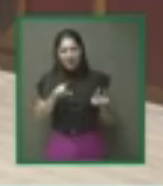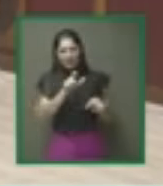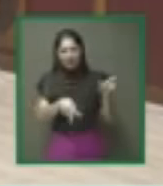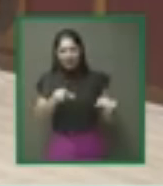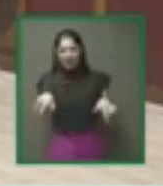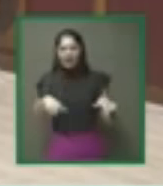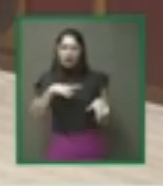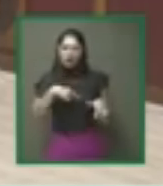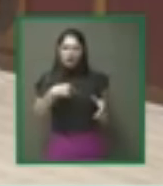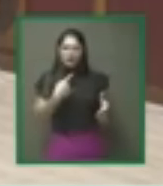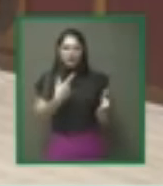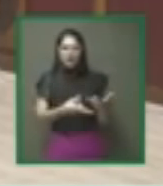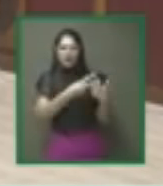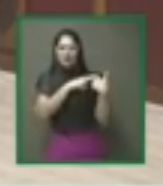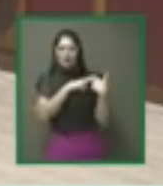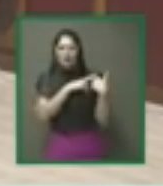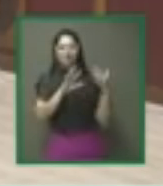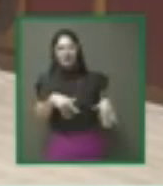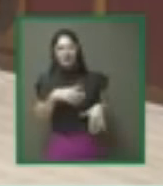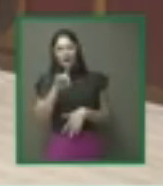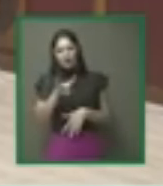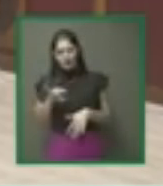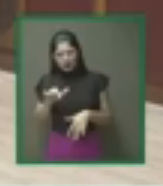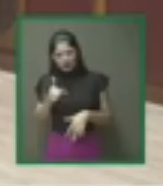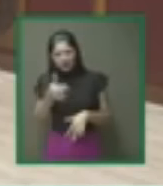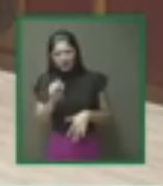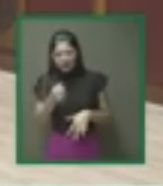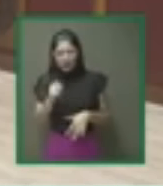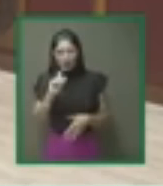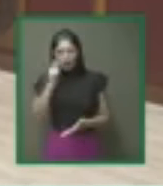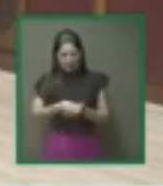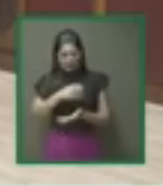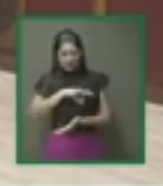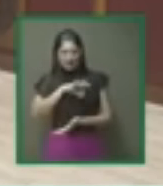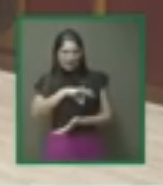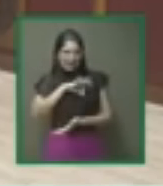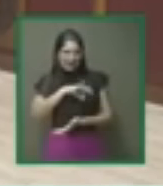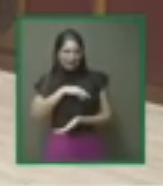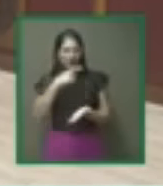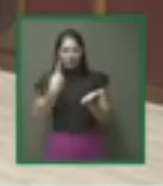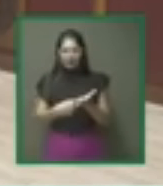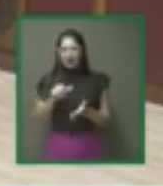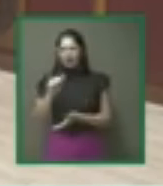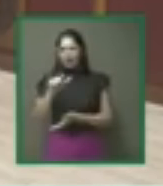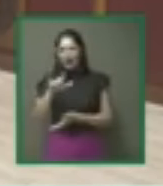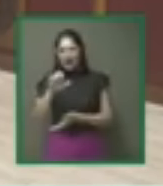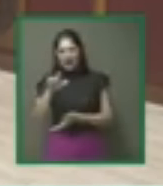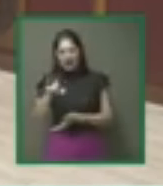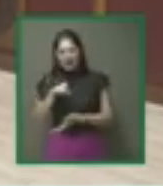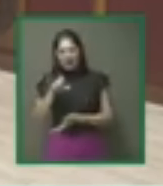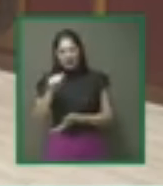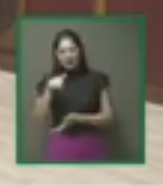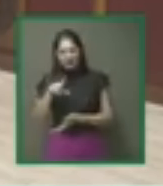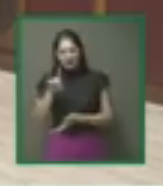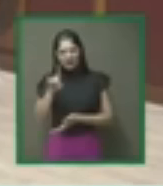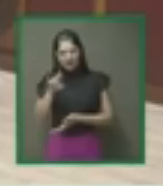tal, e a gente pactuou que no dia 28, que era o dia do pagamento do Estado, que de fato foi, o Alexandre passasse aqui, né,